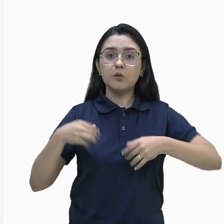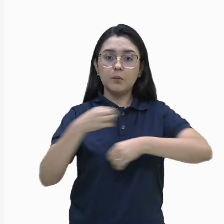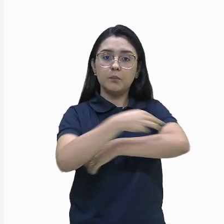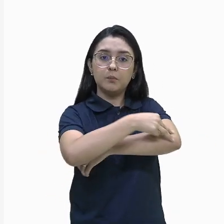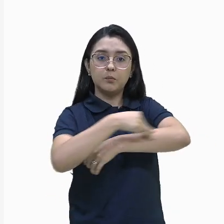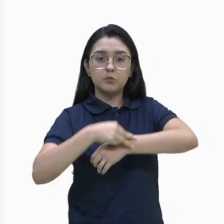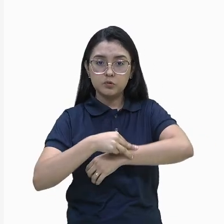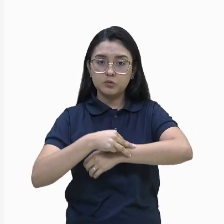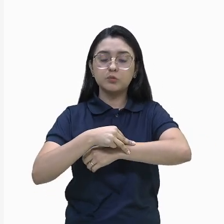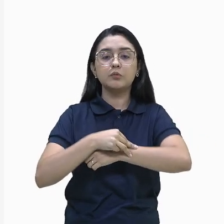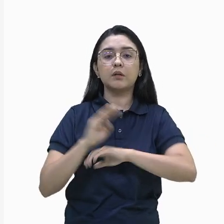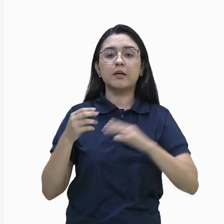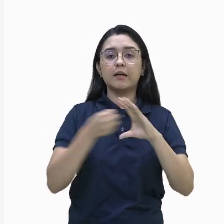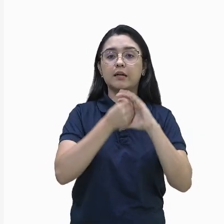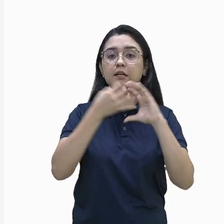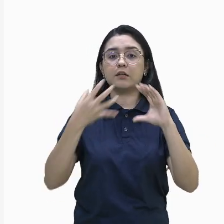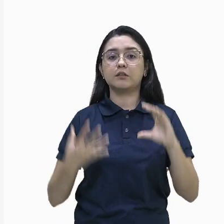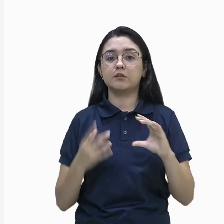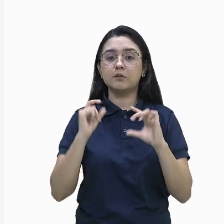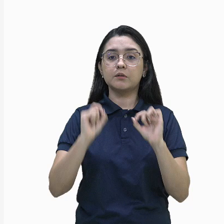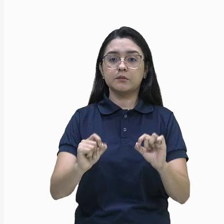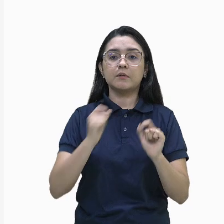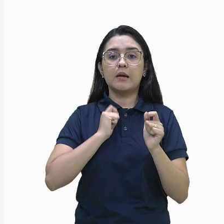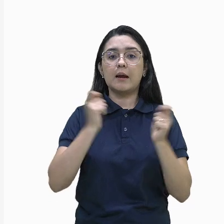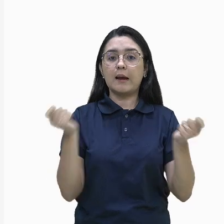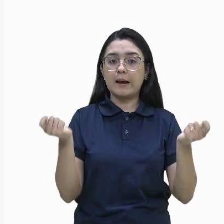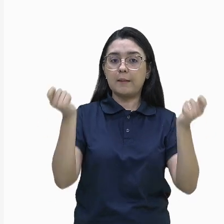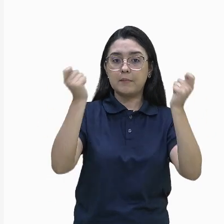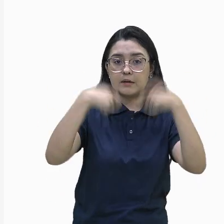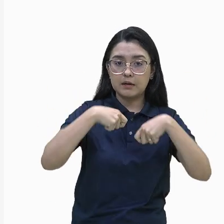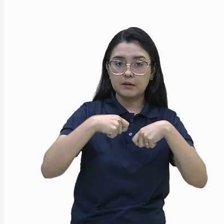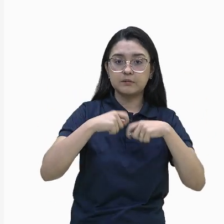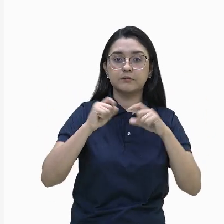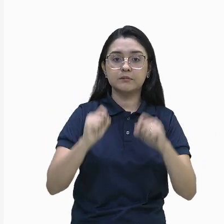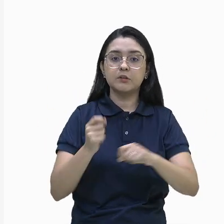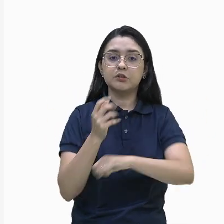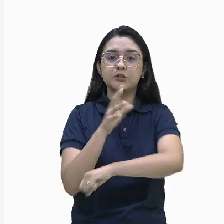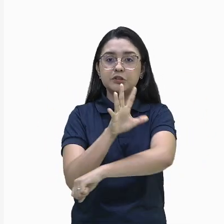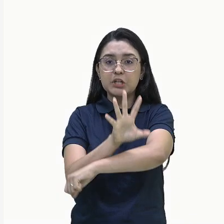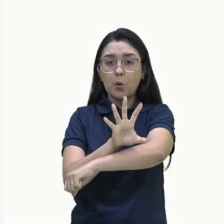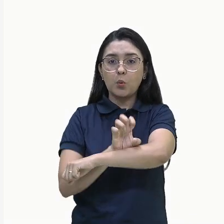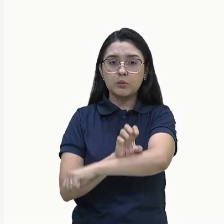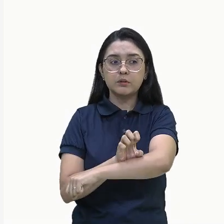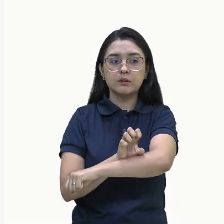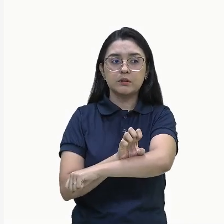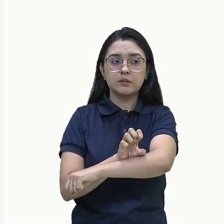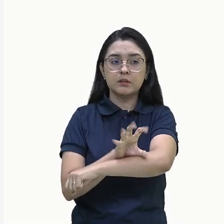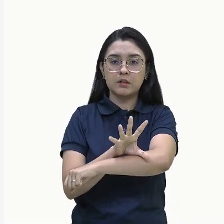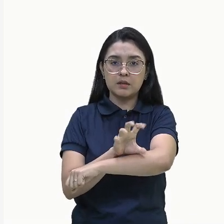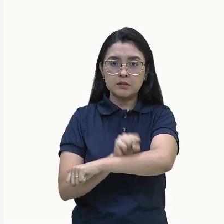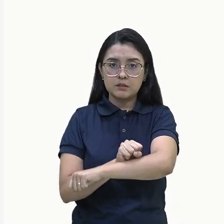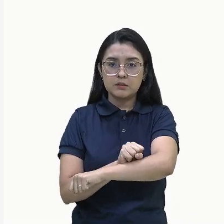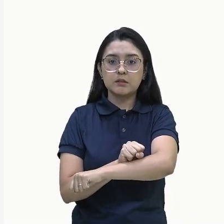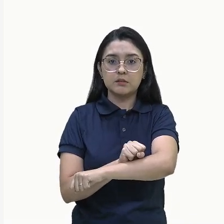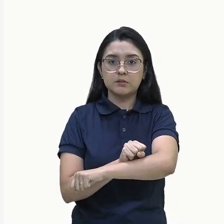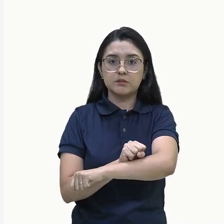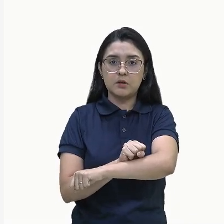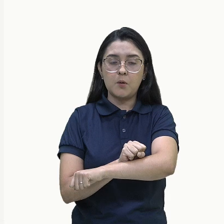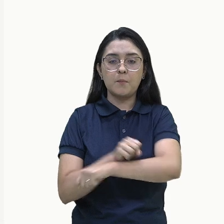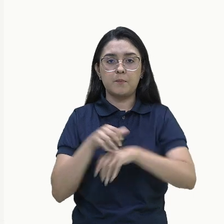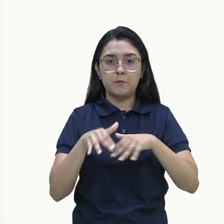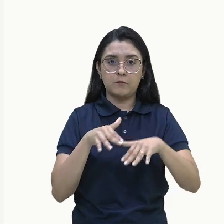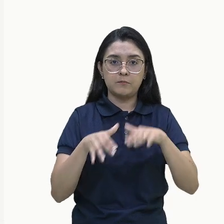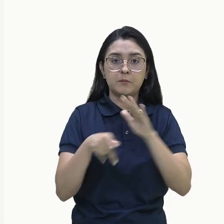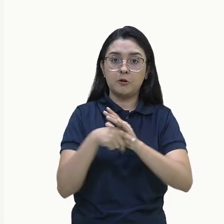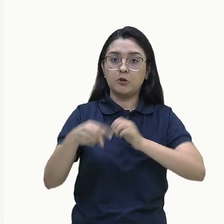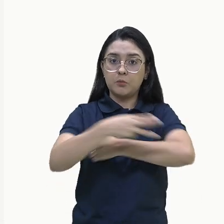se caracteriza pela sua capacidade de contração e excitabilidade. Olha